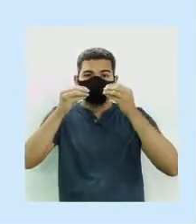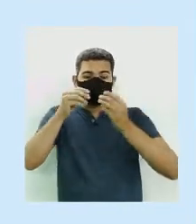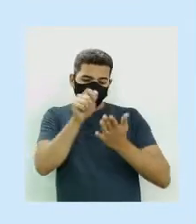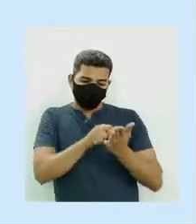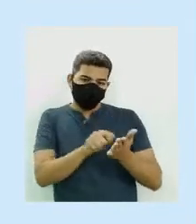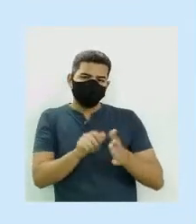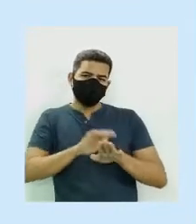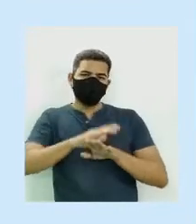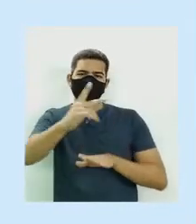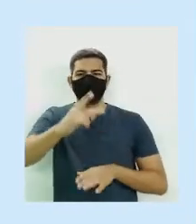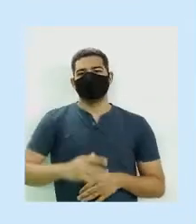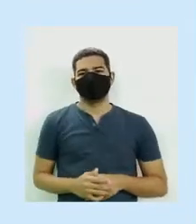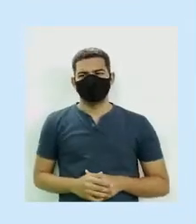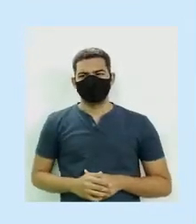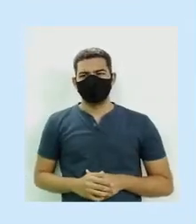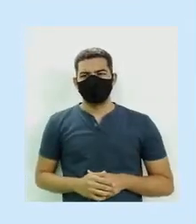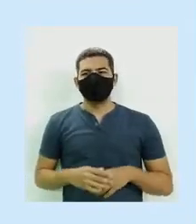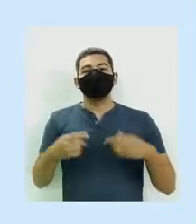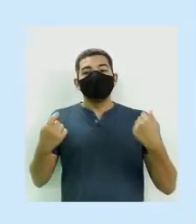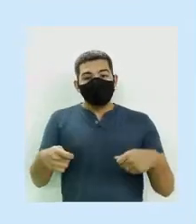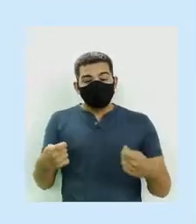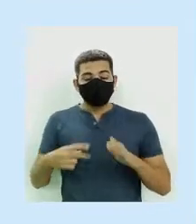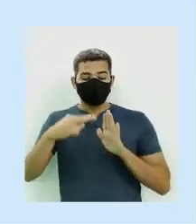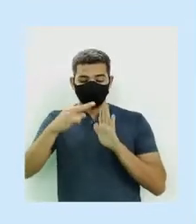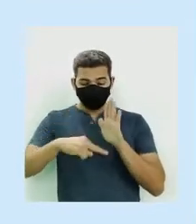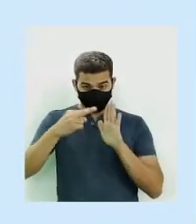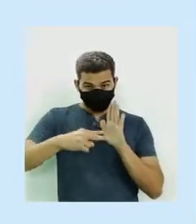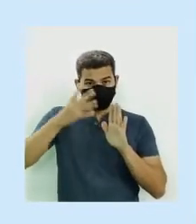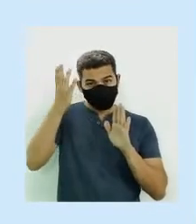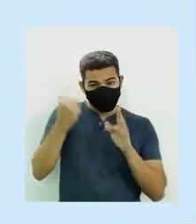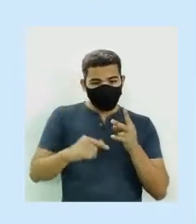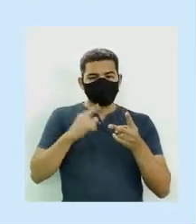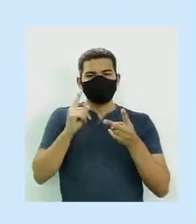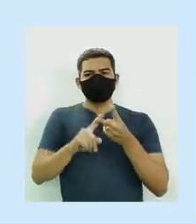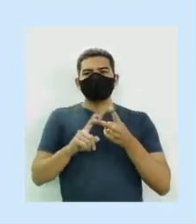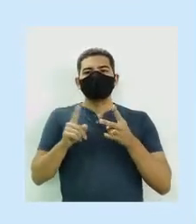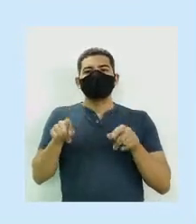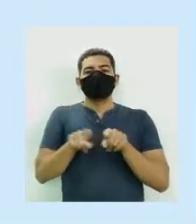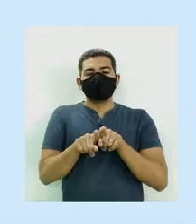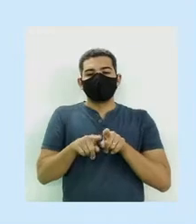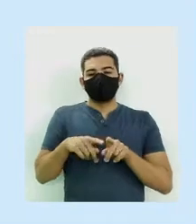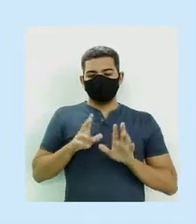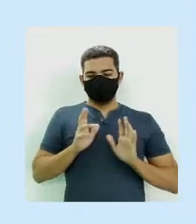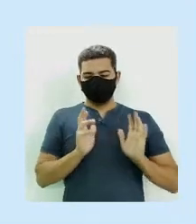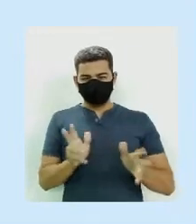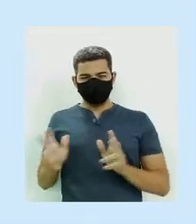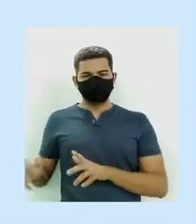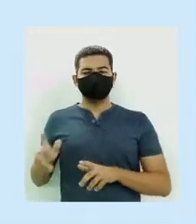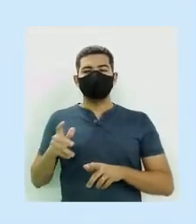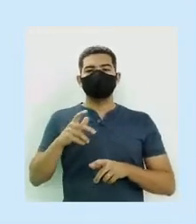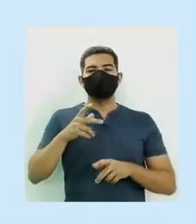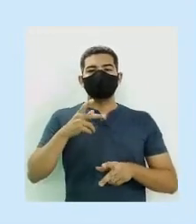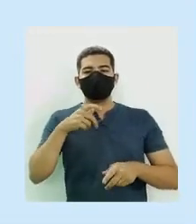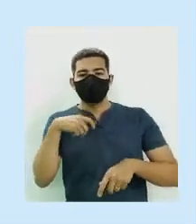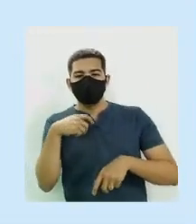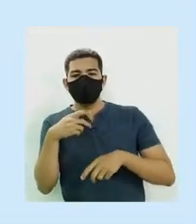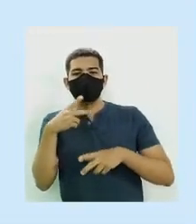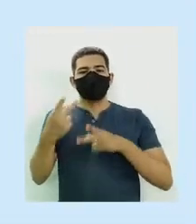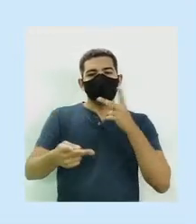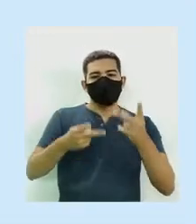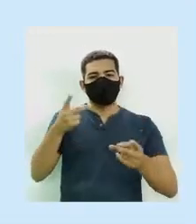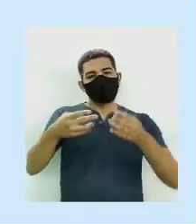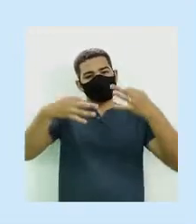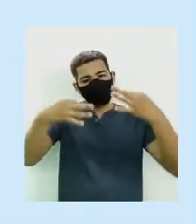ter? Simplesmente uma boa leitura, uma boa pronúncia e uma memória também, né? Porque, como eu tinha dito a vocês,